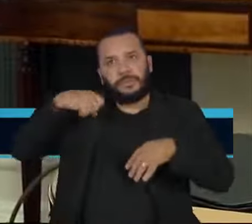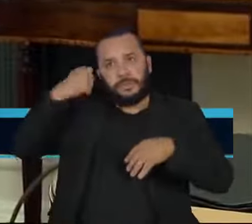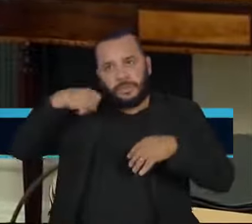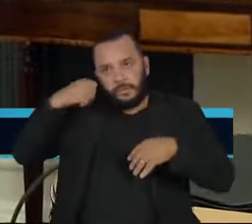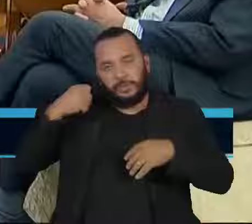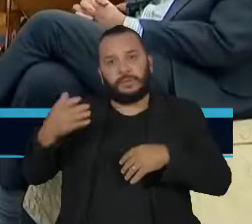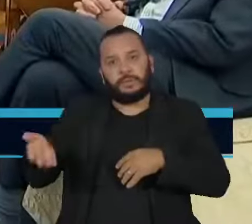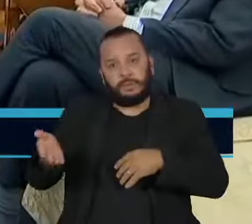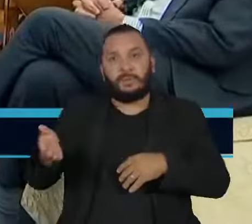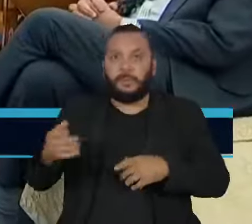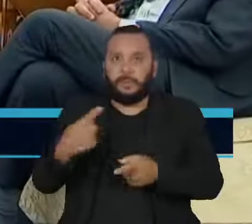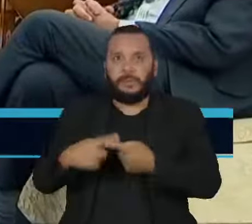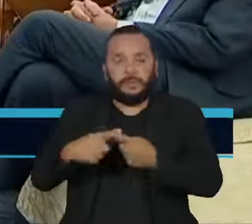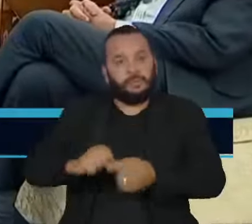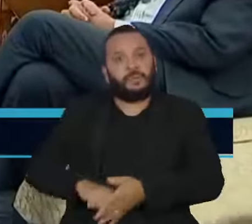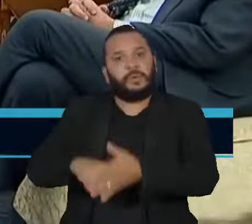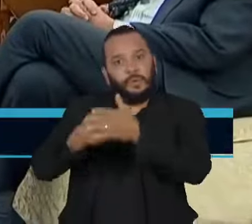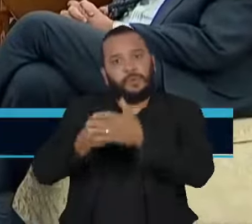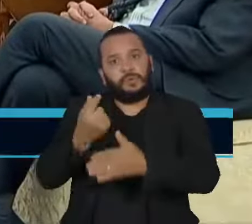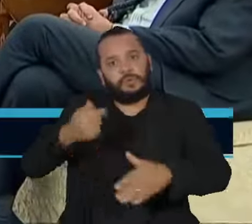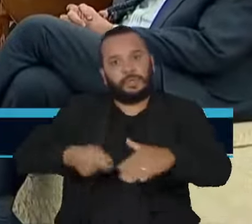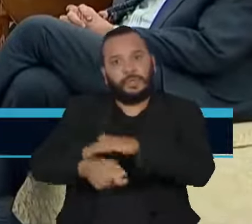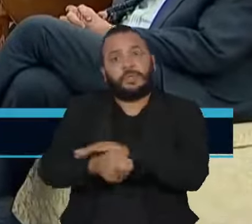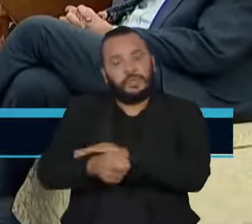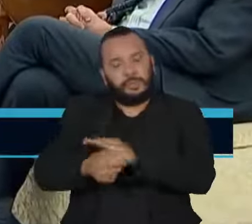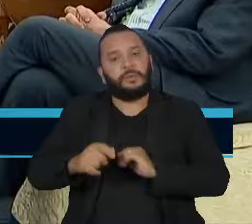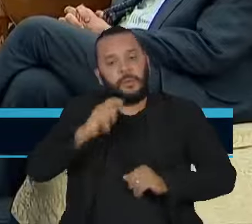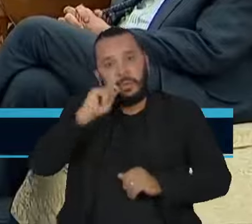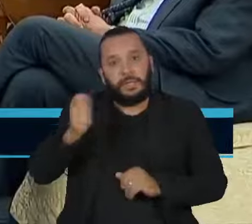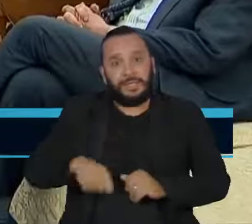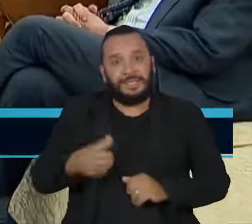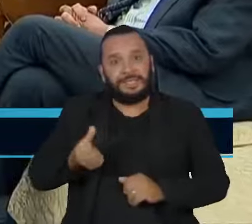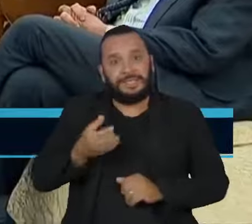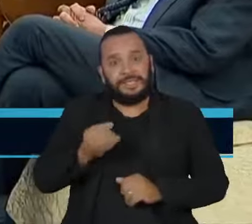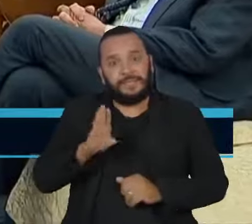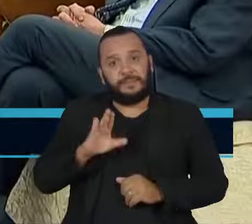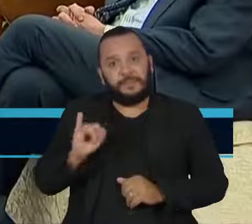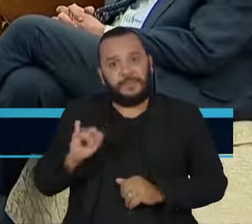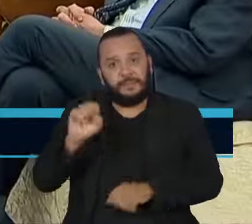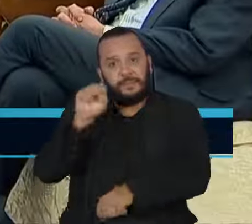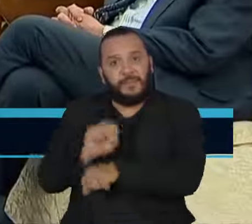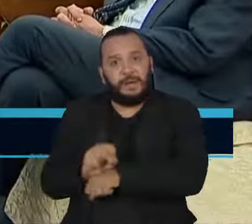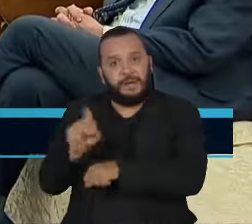para a Ucrânia. Um pacote de 60 bilhões de dólares está parado na Câmara Americana.